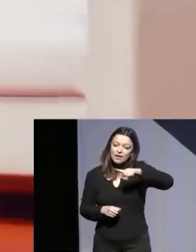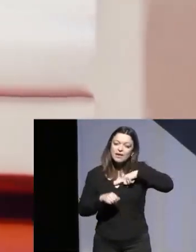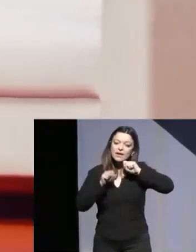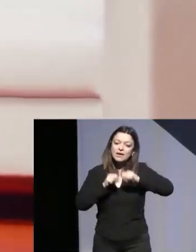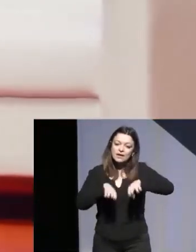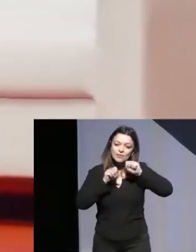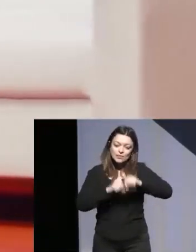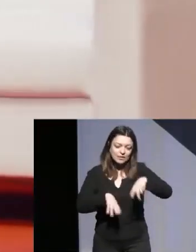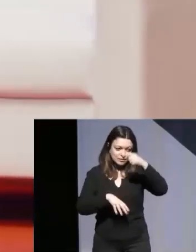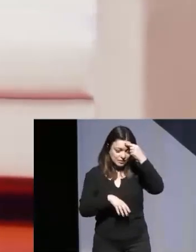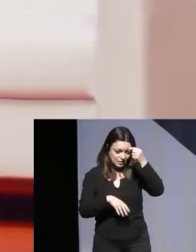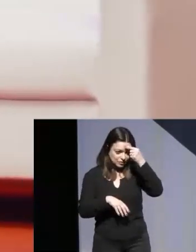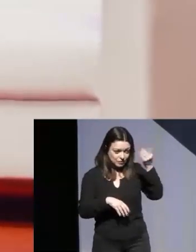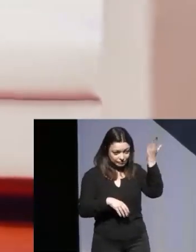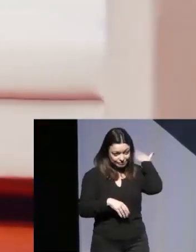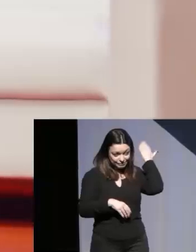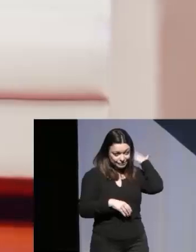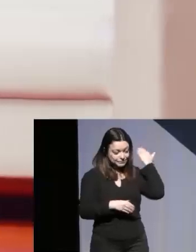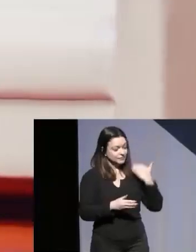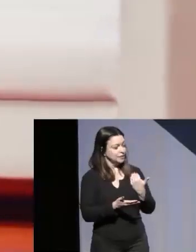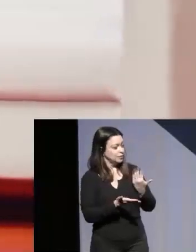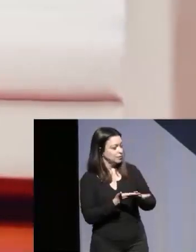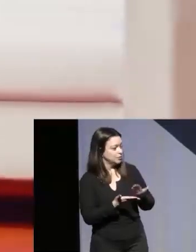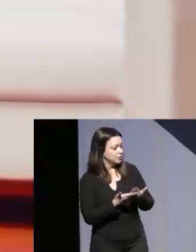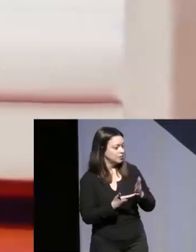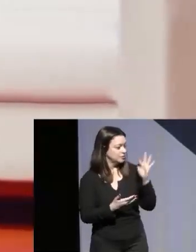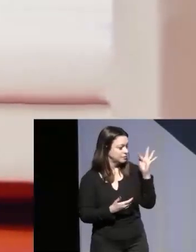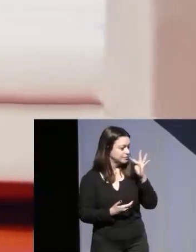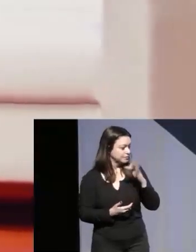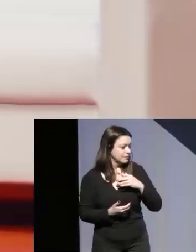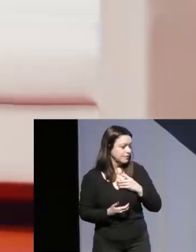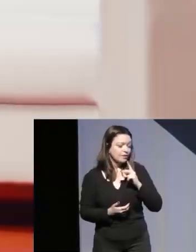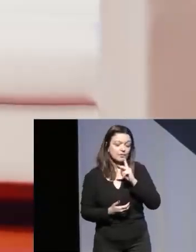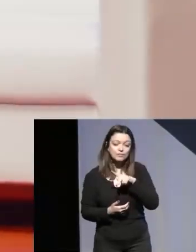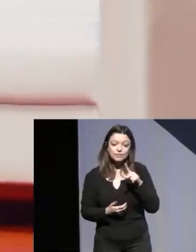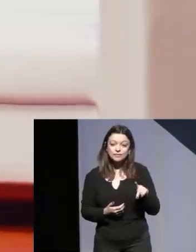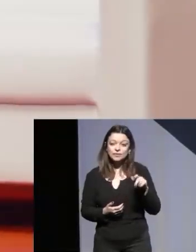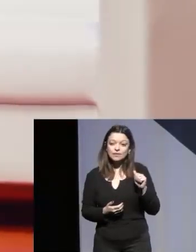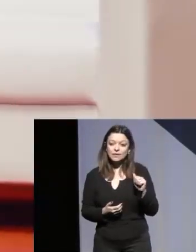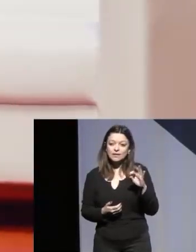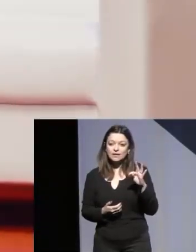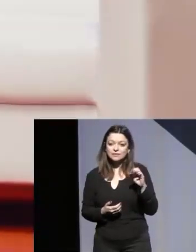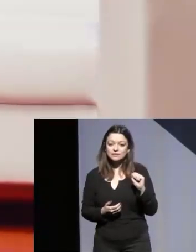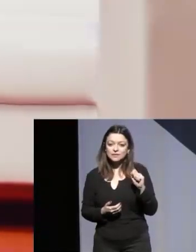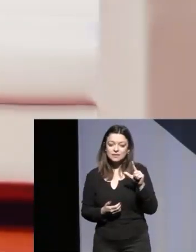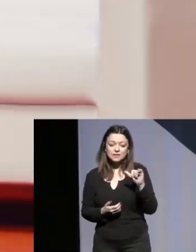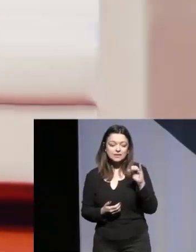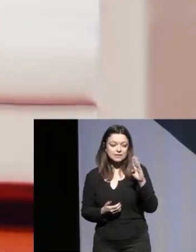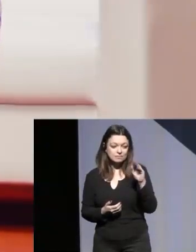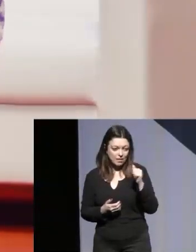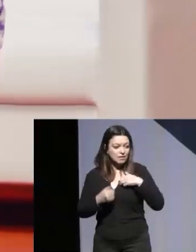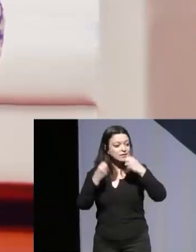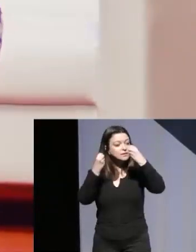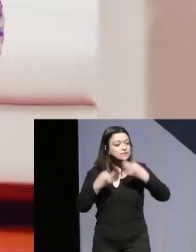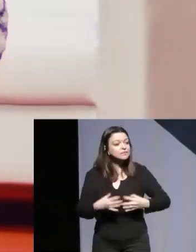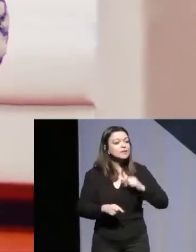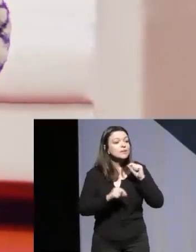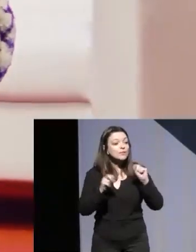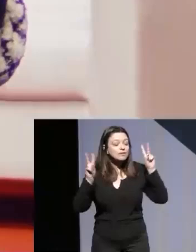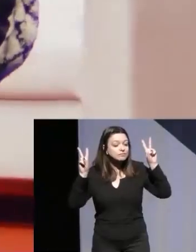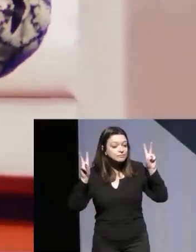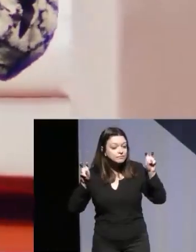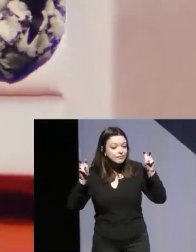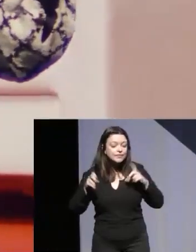graduação na época em que eu me graduei. E o professor Geraldo Attalib dizia, entre aspas, direito tributário